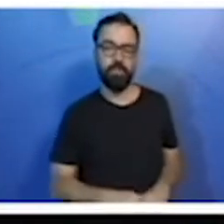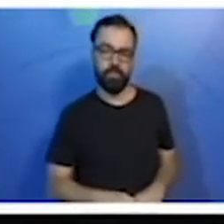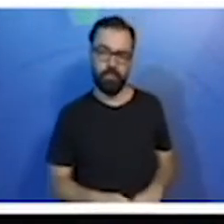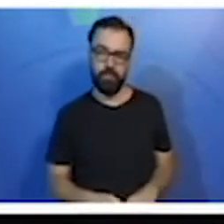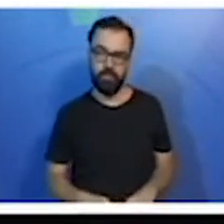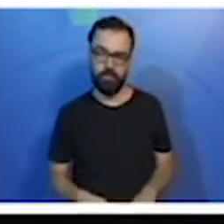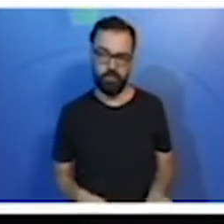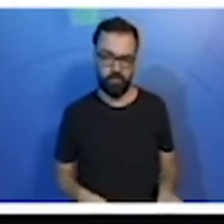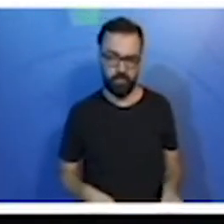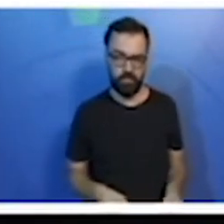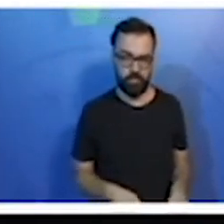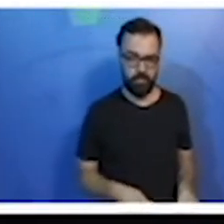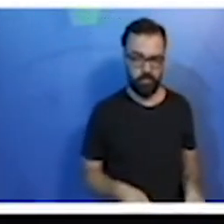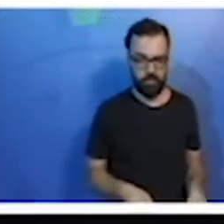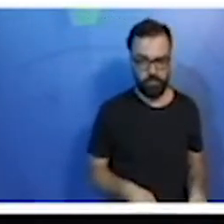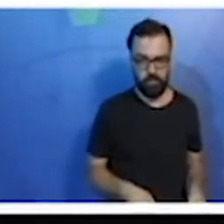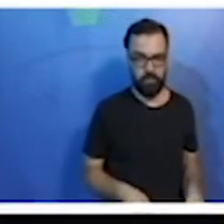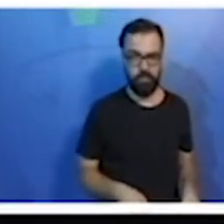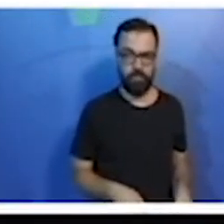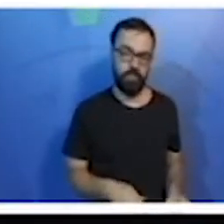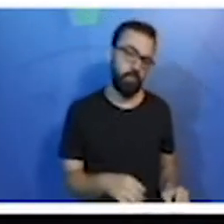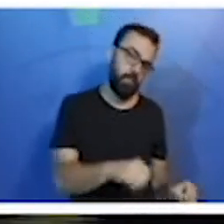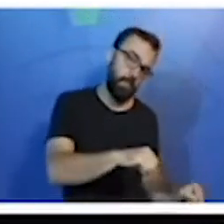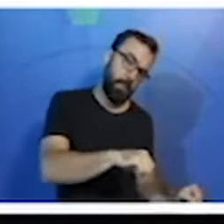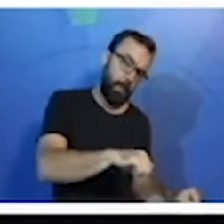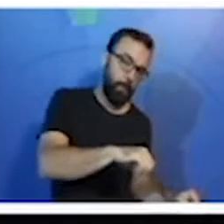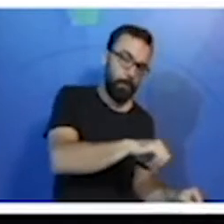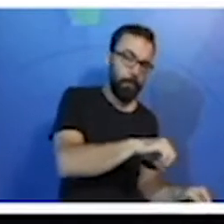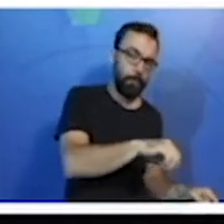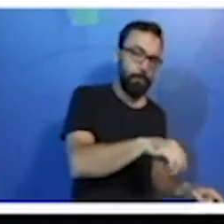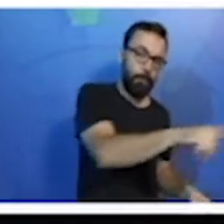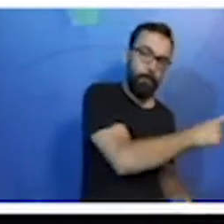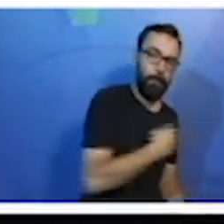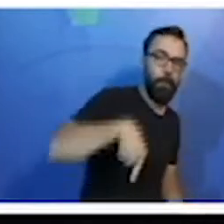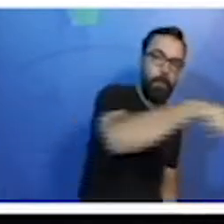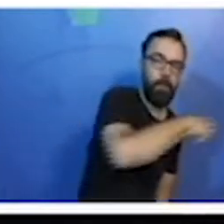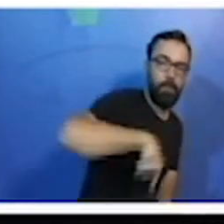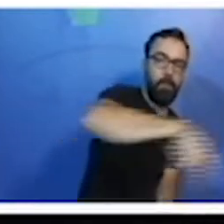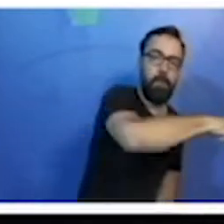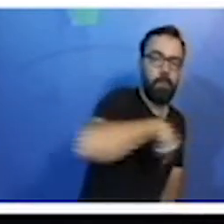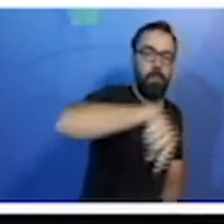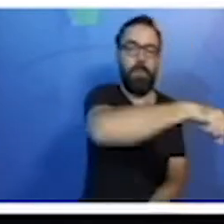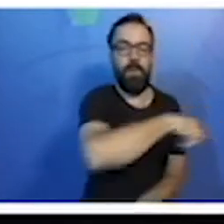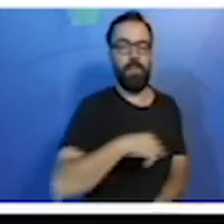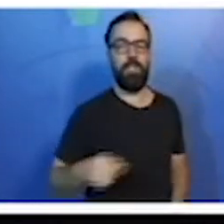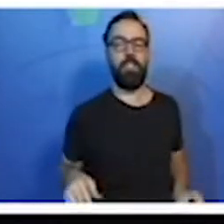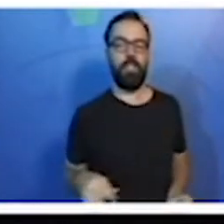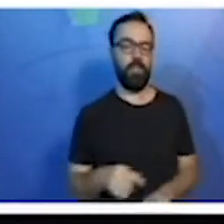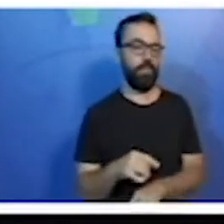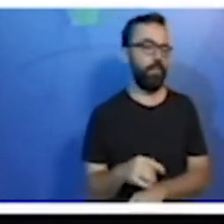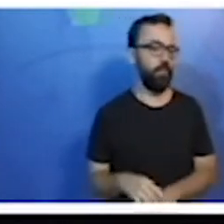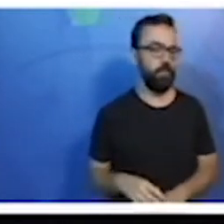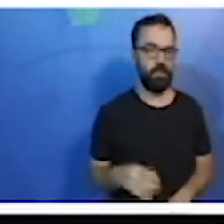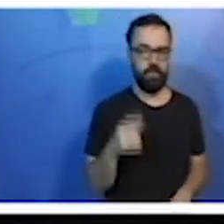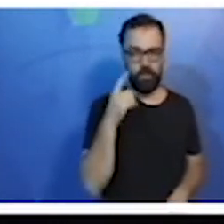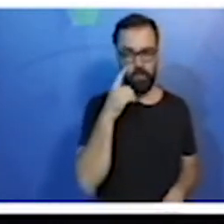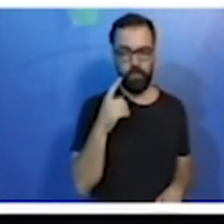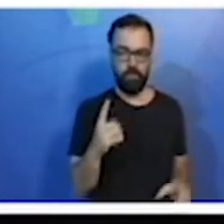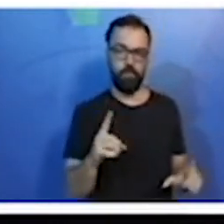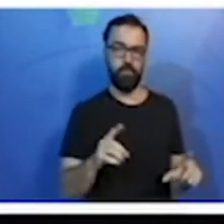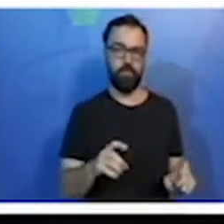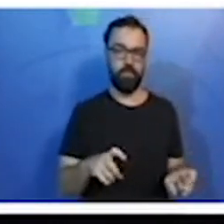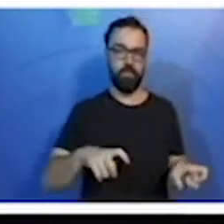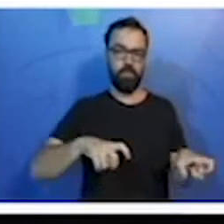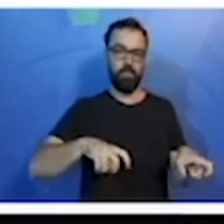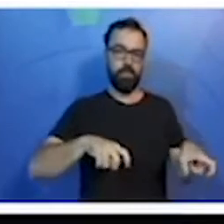para que o atleta chegue até a inclinar um pouco a bicicleta para fazer a uma velocidade maior imprimir velocidade maiores então aqui em dupla